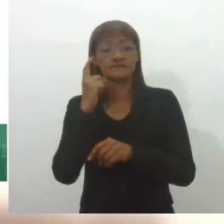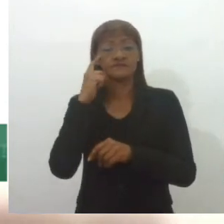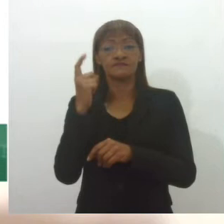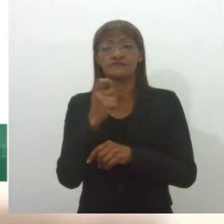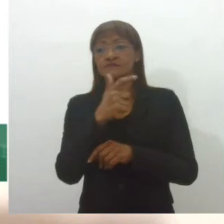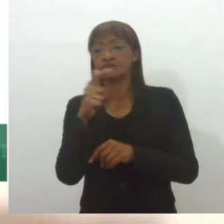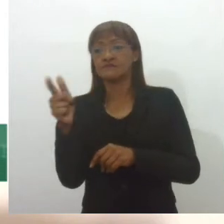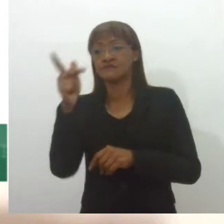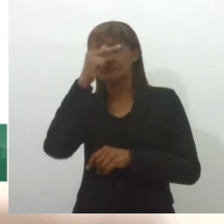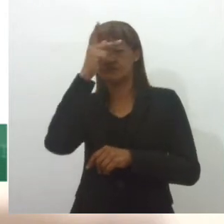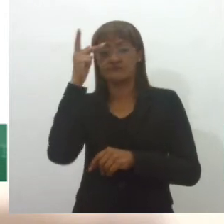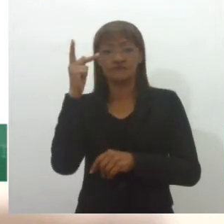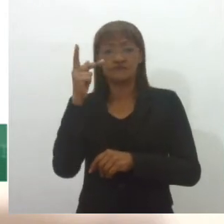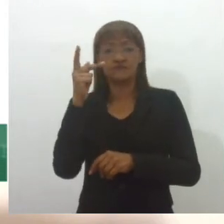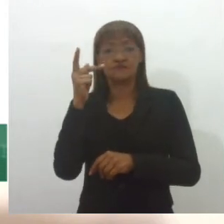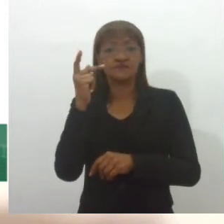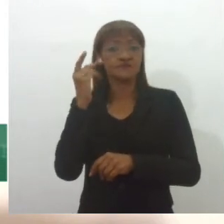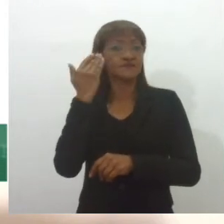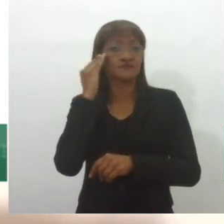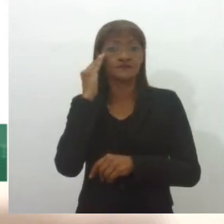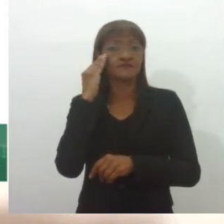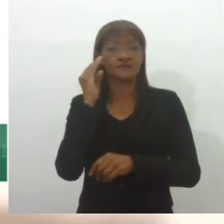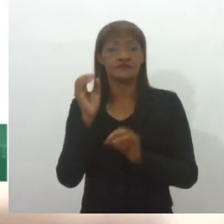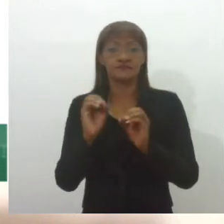não entendem, né?